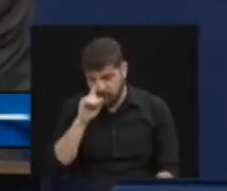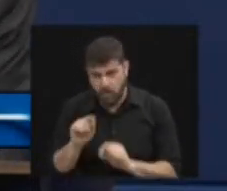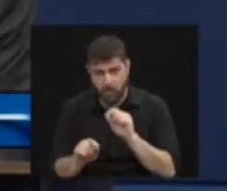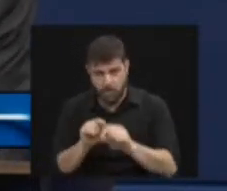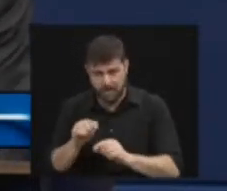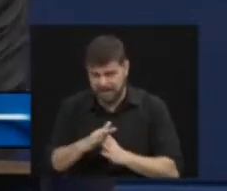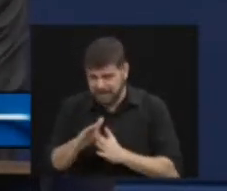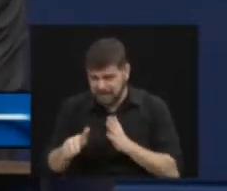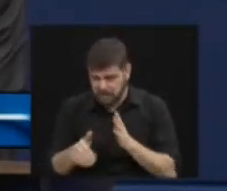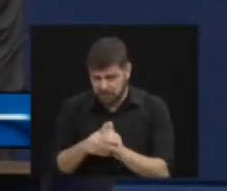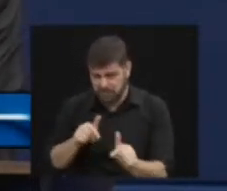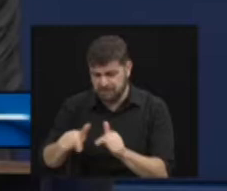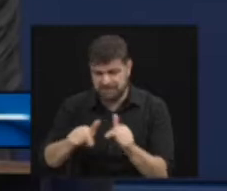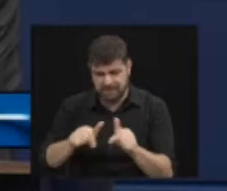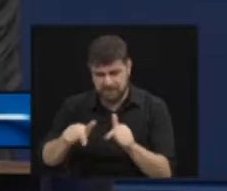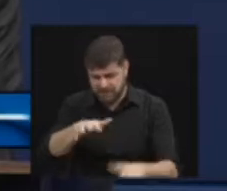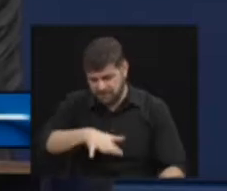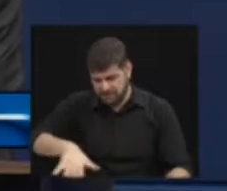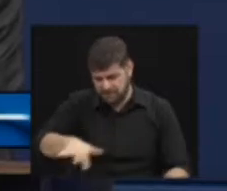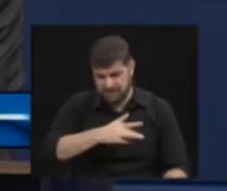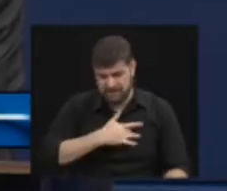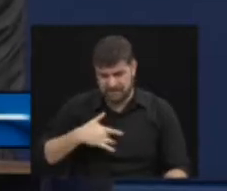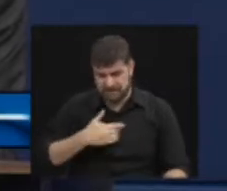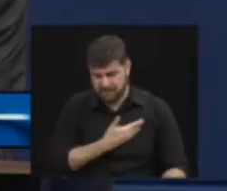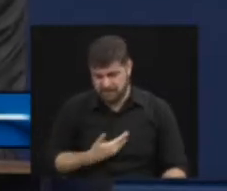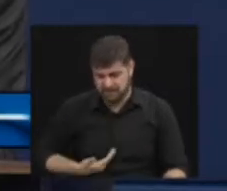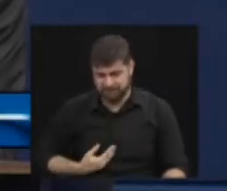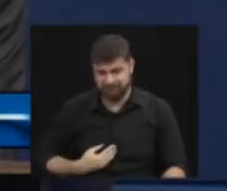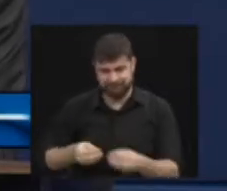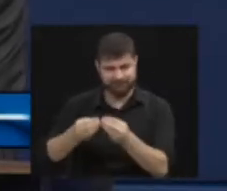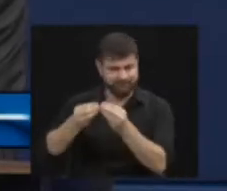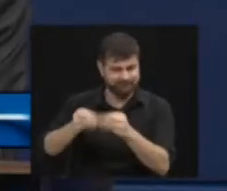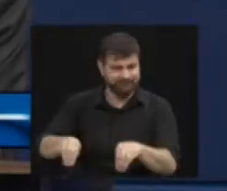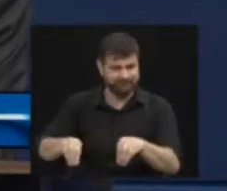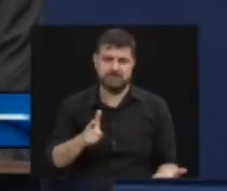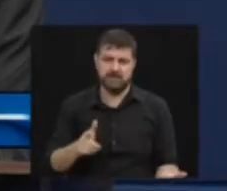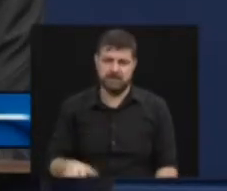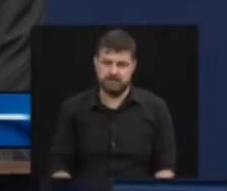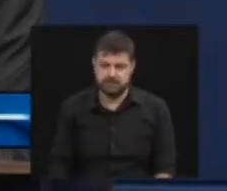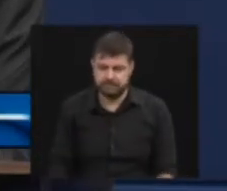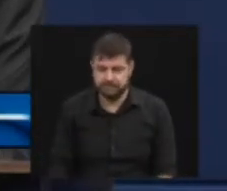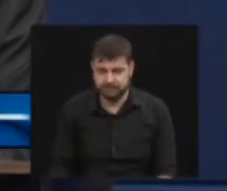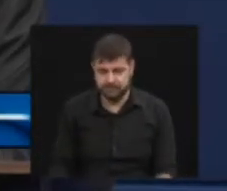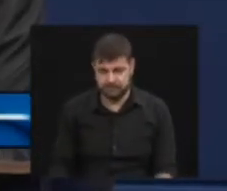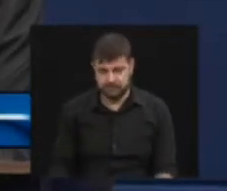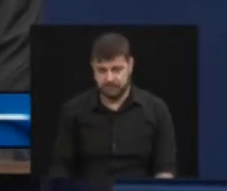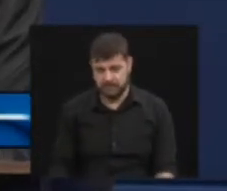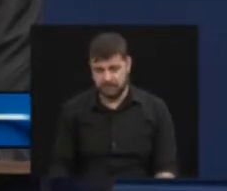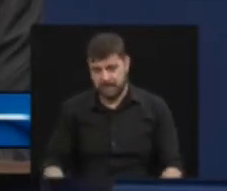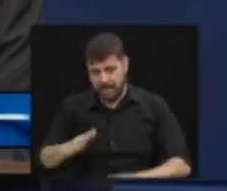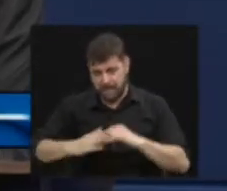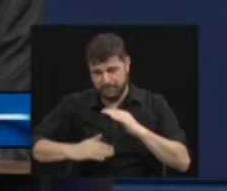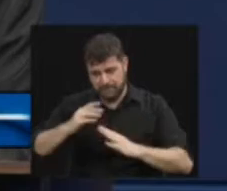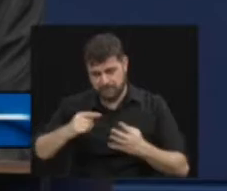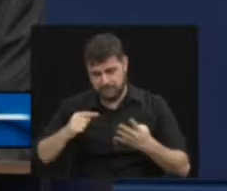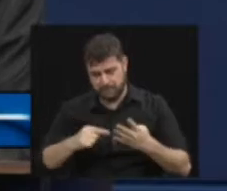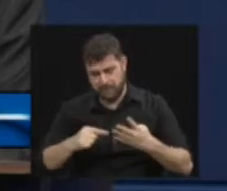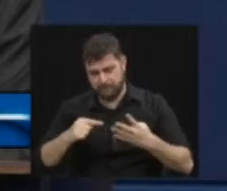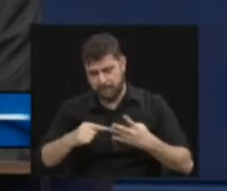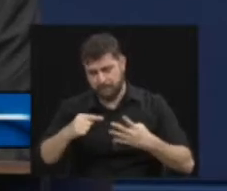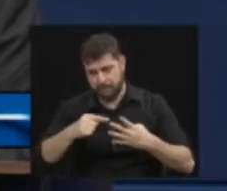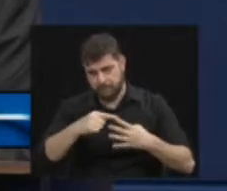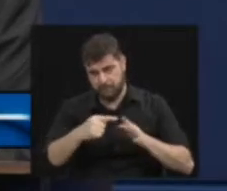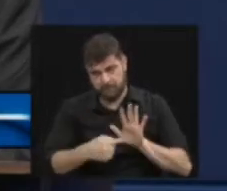os serviços públicos de saúde serão diretamente prejudicados por essa medida. Essas medidas que foram apresentadas são medidas